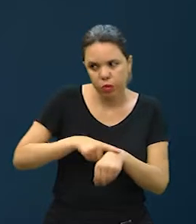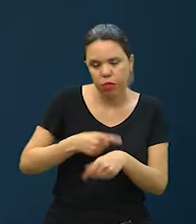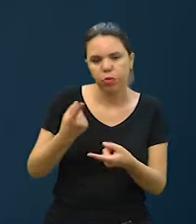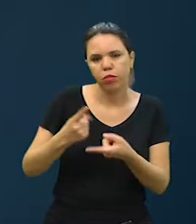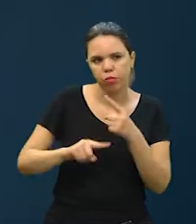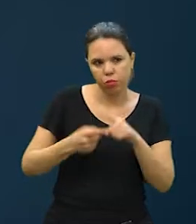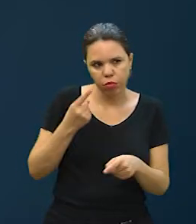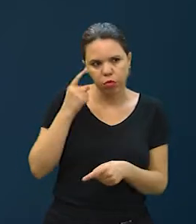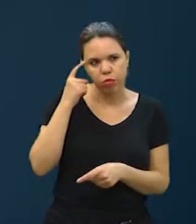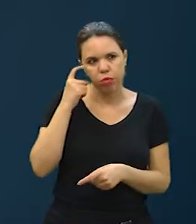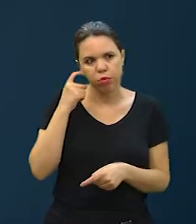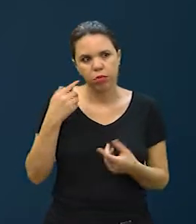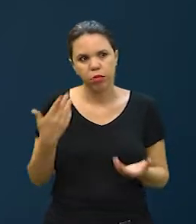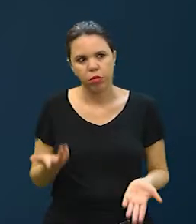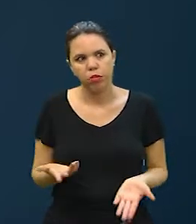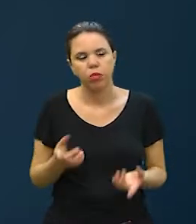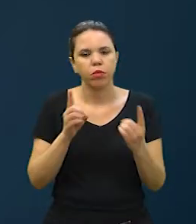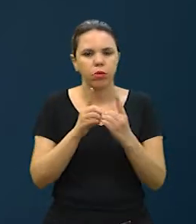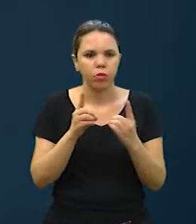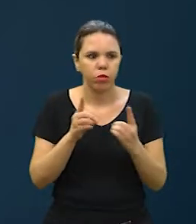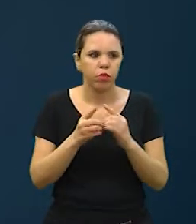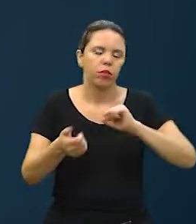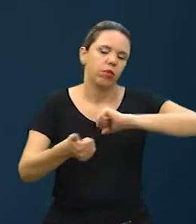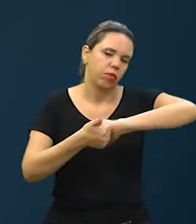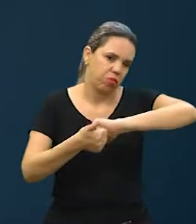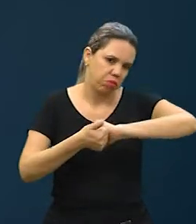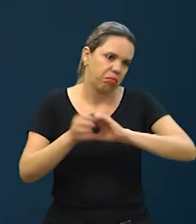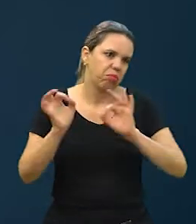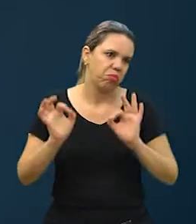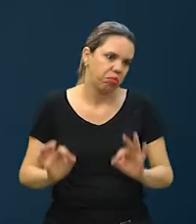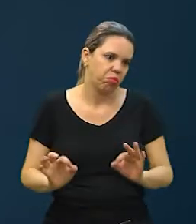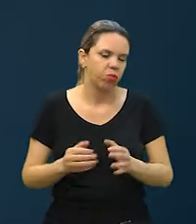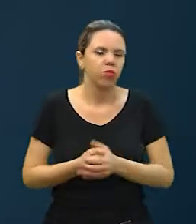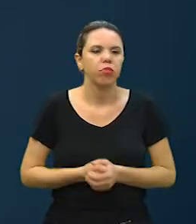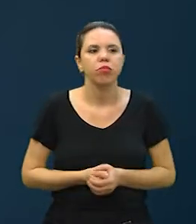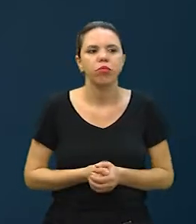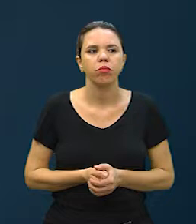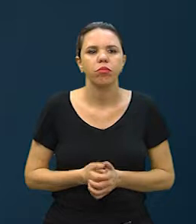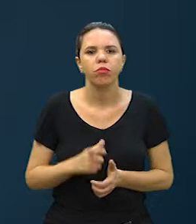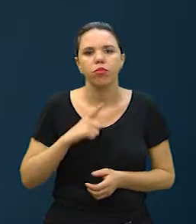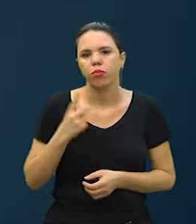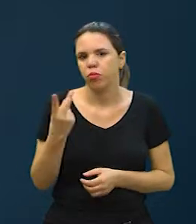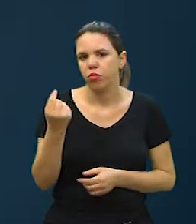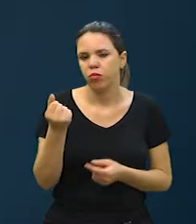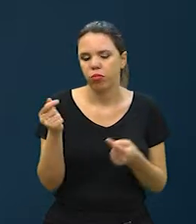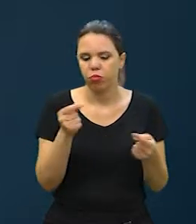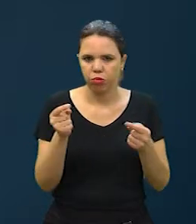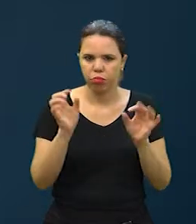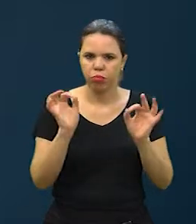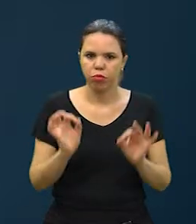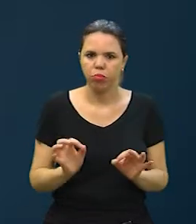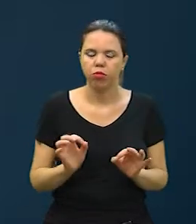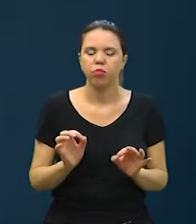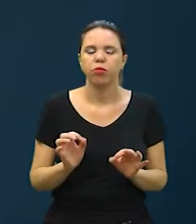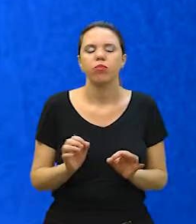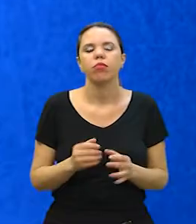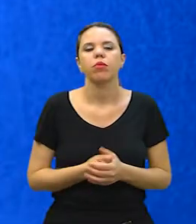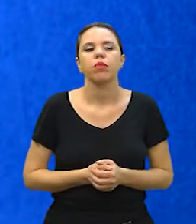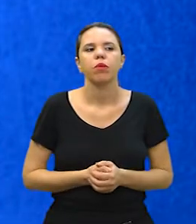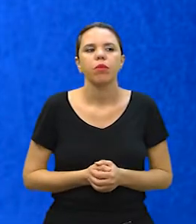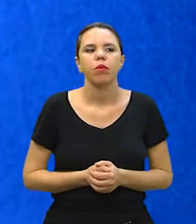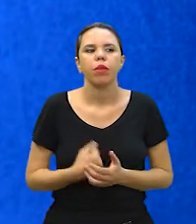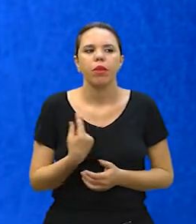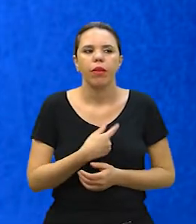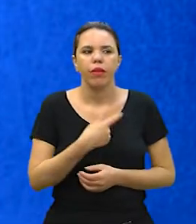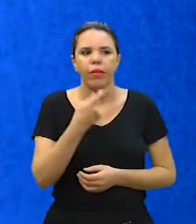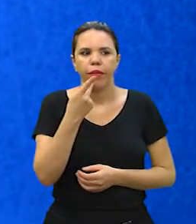prazo combinado, um serviço de qualidade e que tivesse um preço competitivo a nível de mercado. Quando a